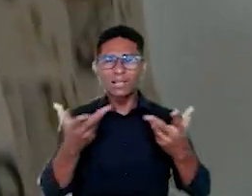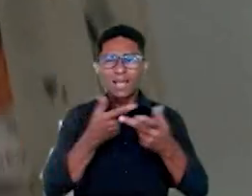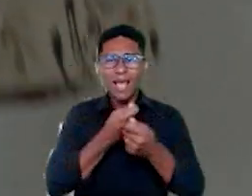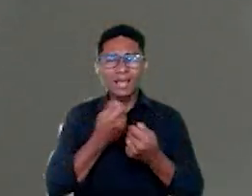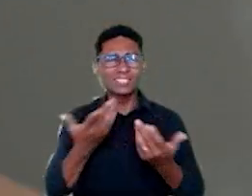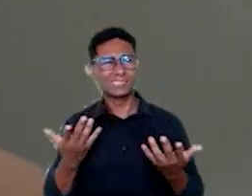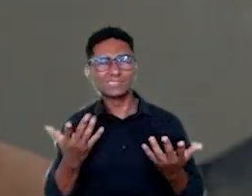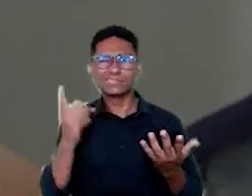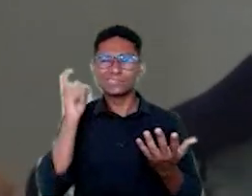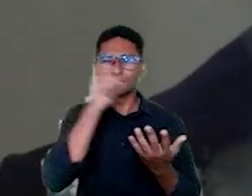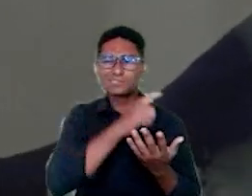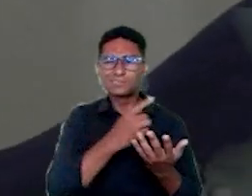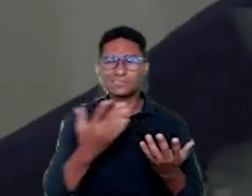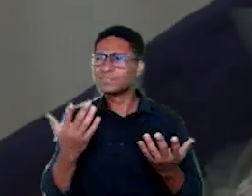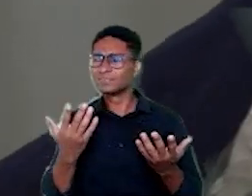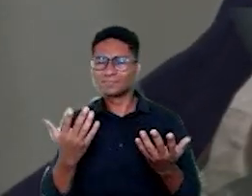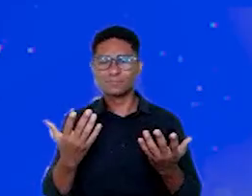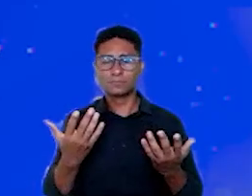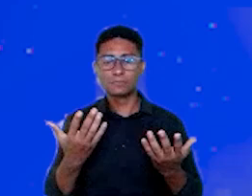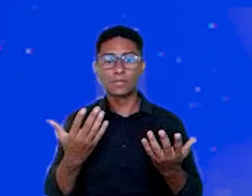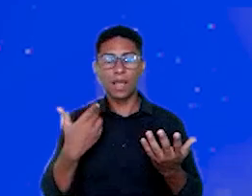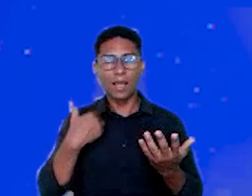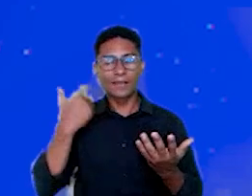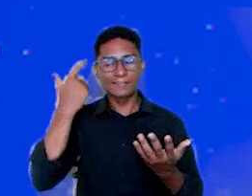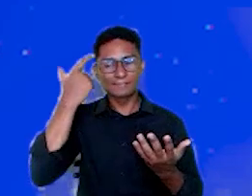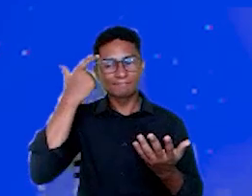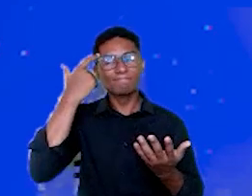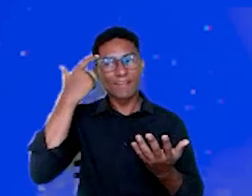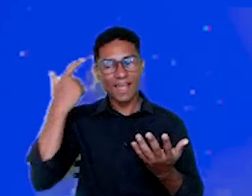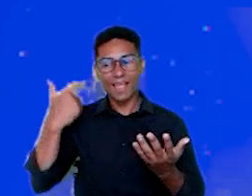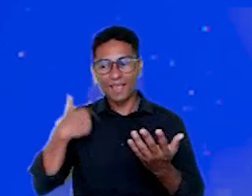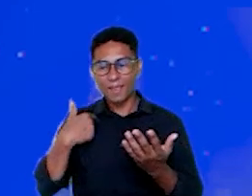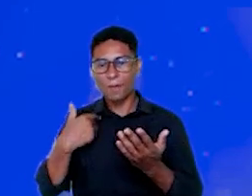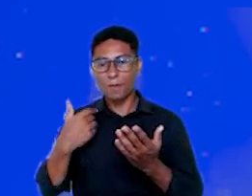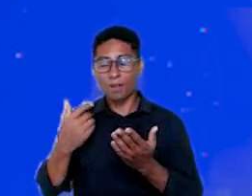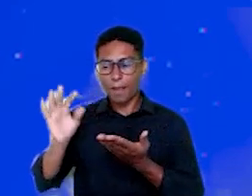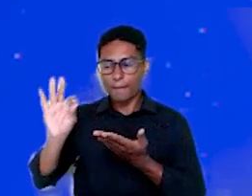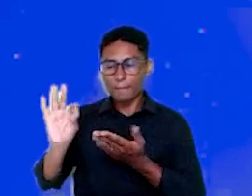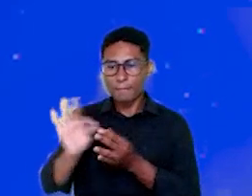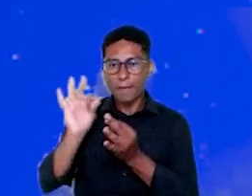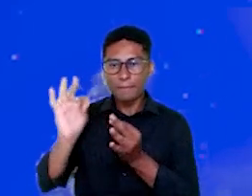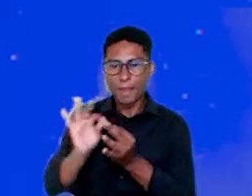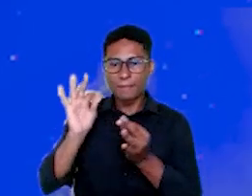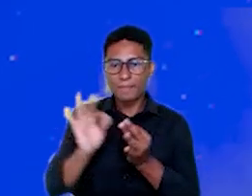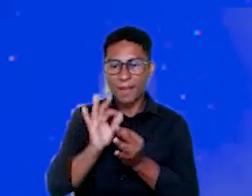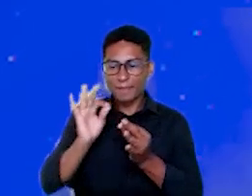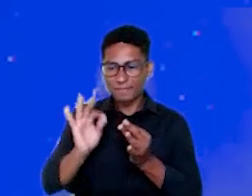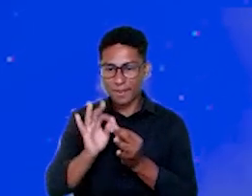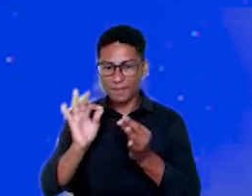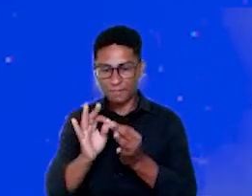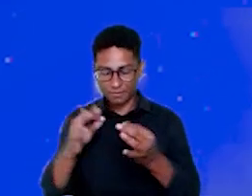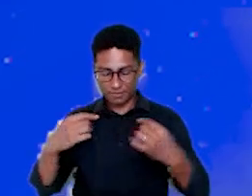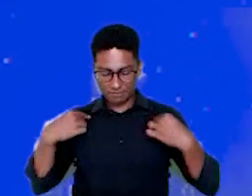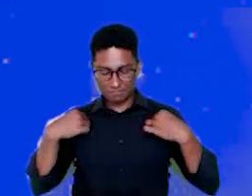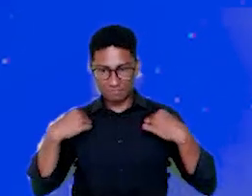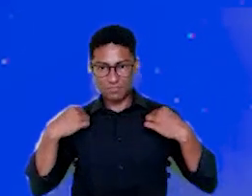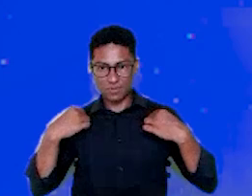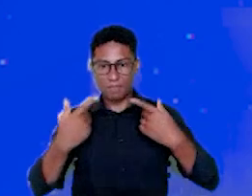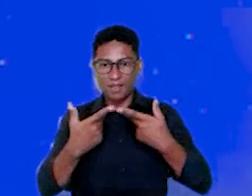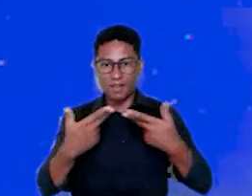mais autoral. E eu comecei a fabricar as próprias peças para ela, né? Customizar ali bodies,